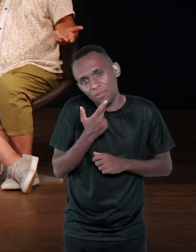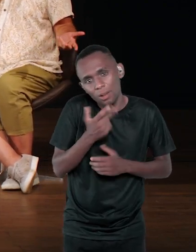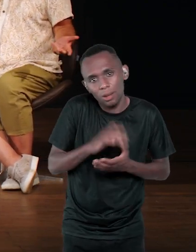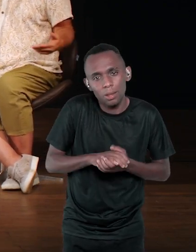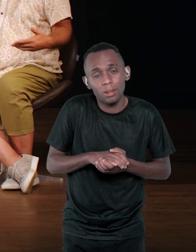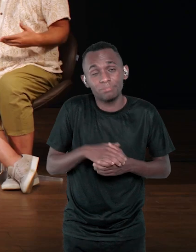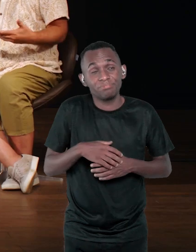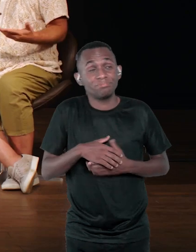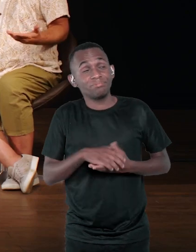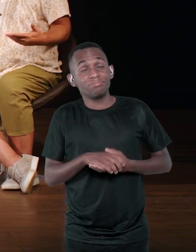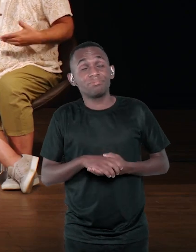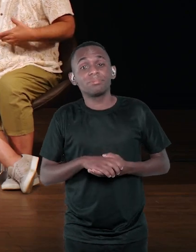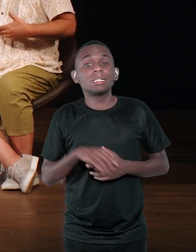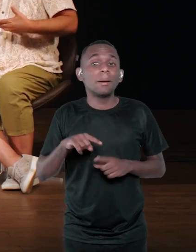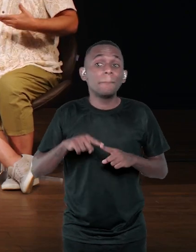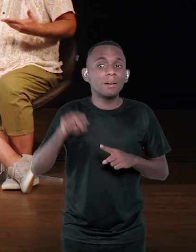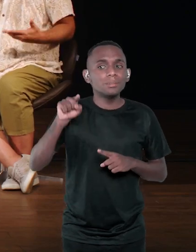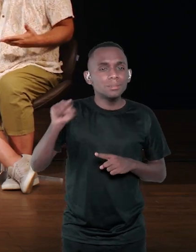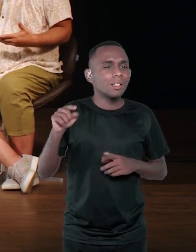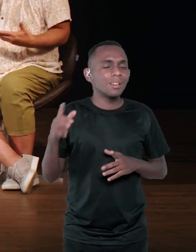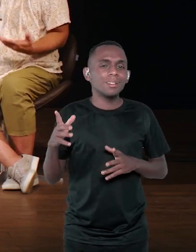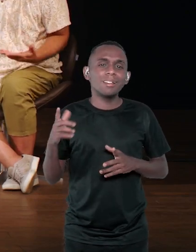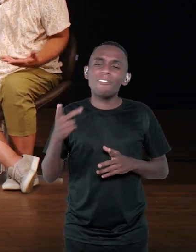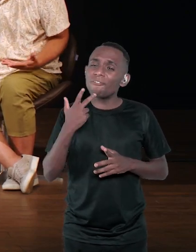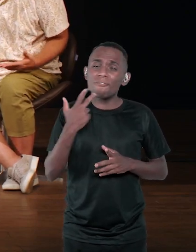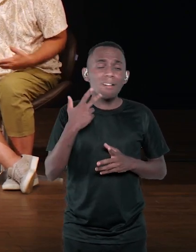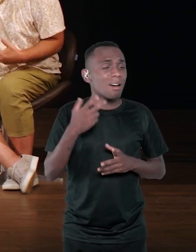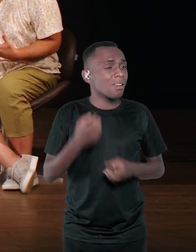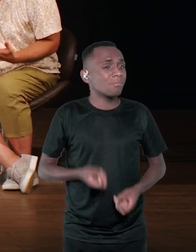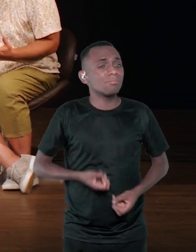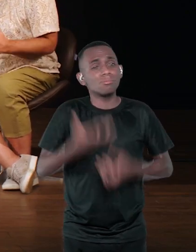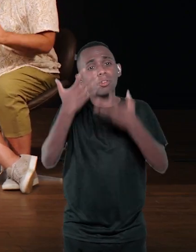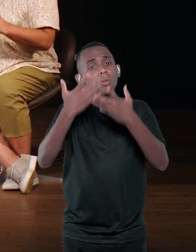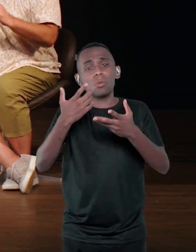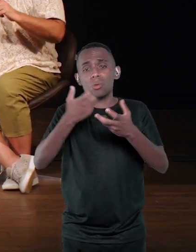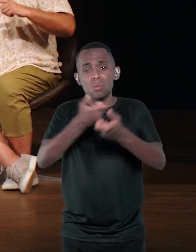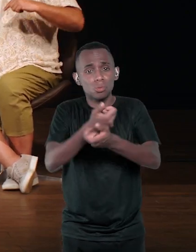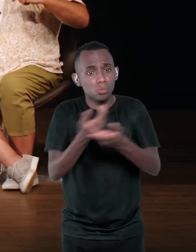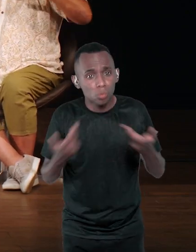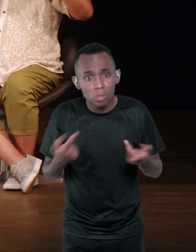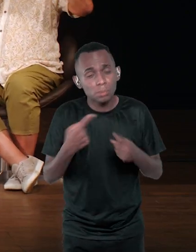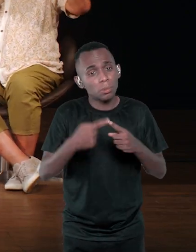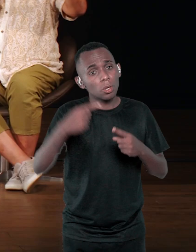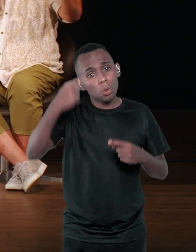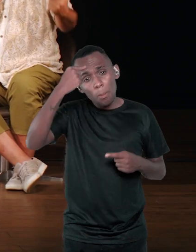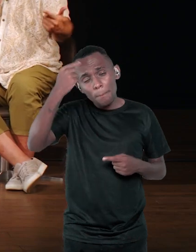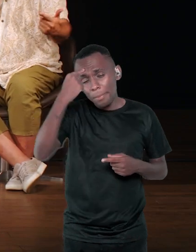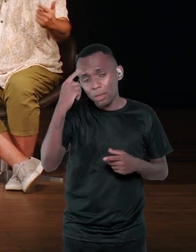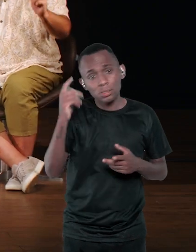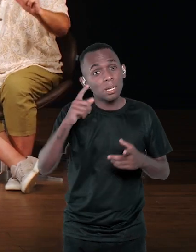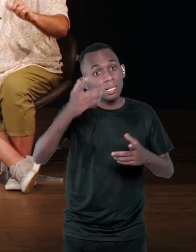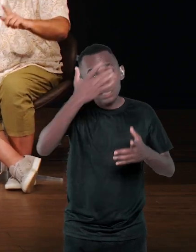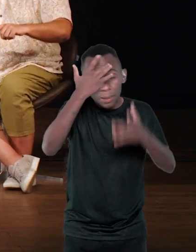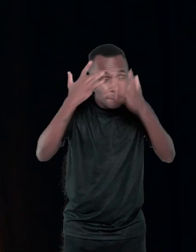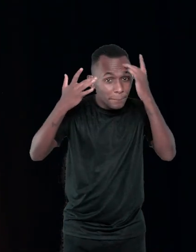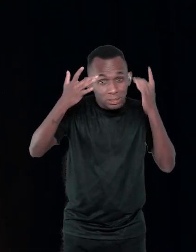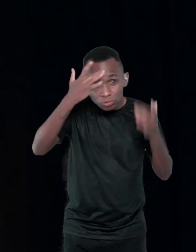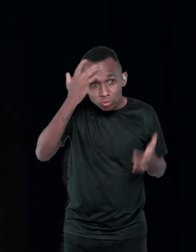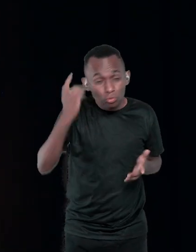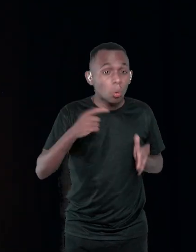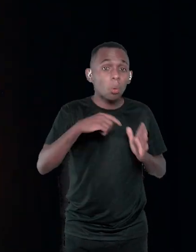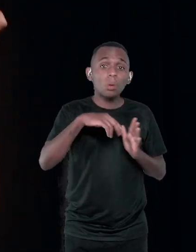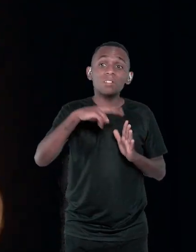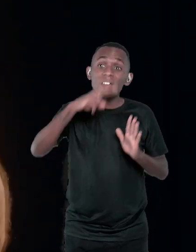com a soberba, não, mas ela era uma mulher que falou assim, eu falo o que eu quero, porque eu penso, e as pessoas vão ouvir, e o que eu falo